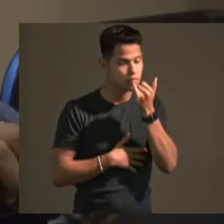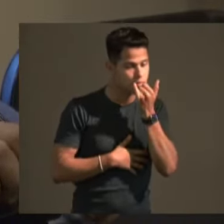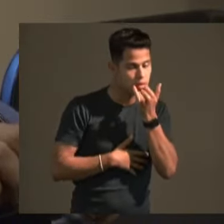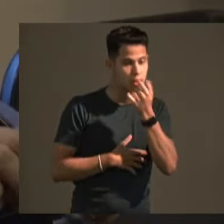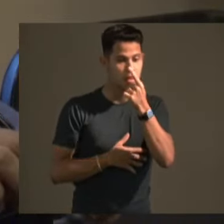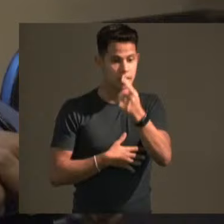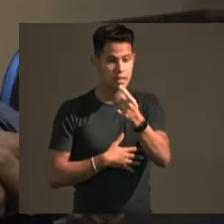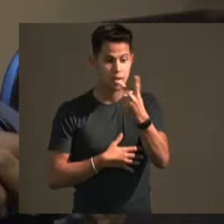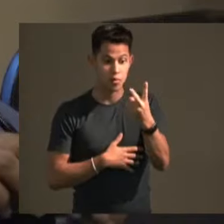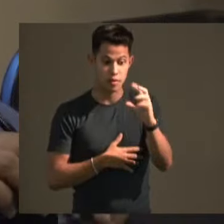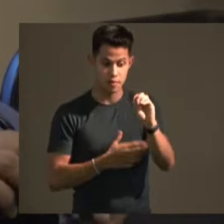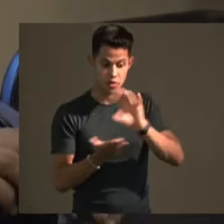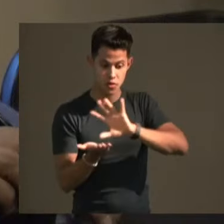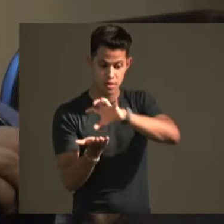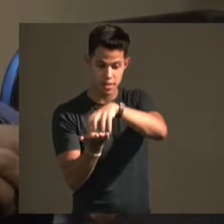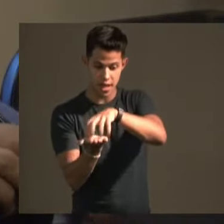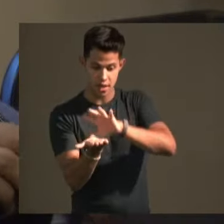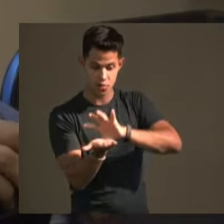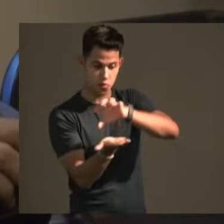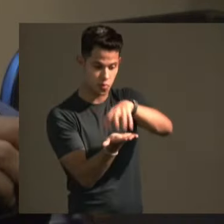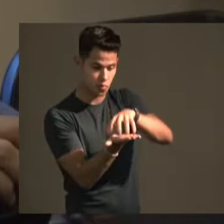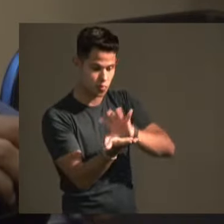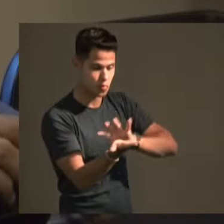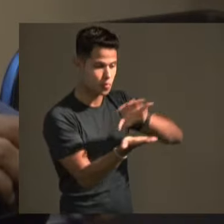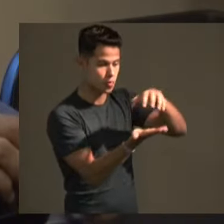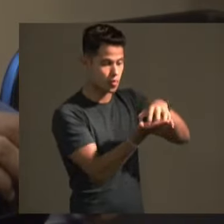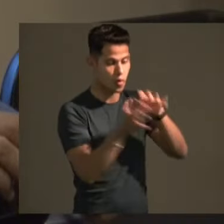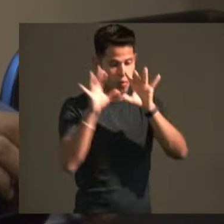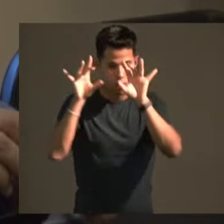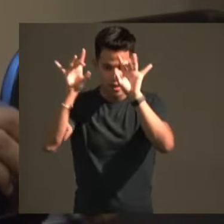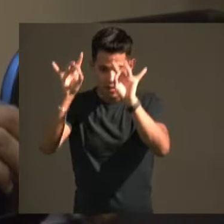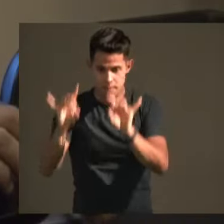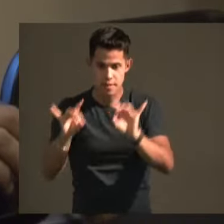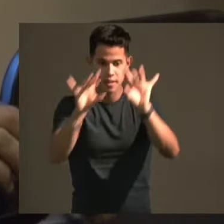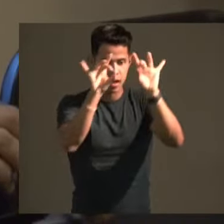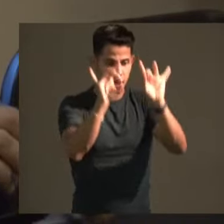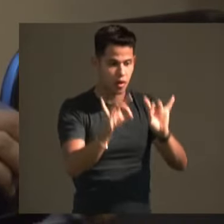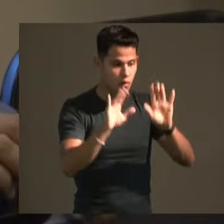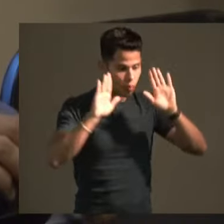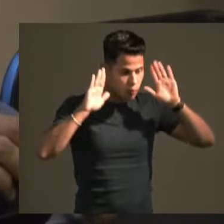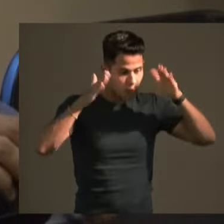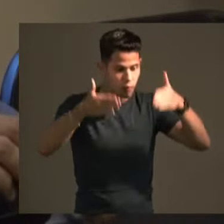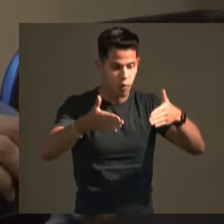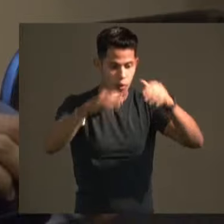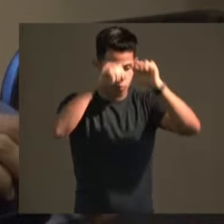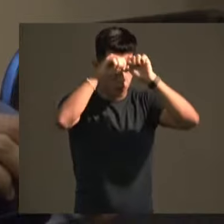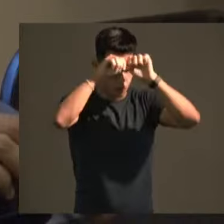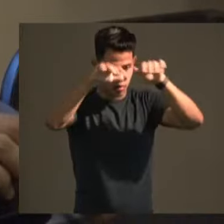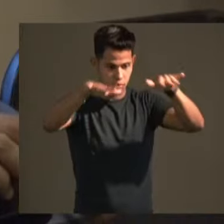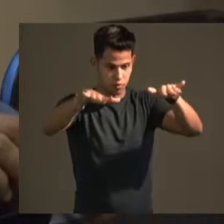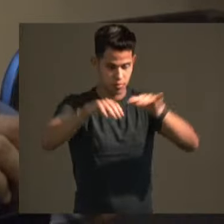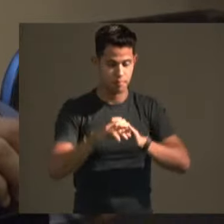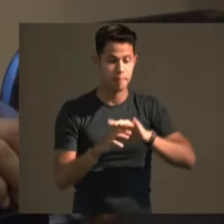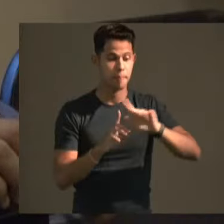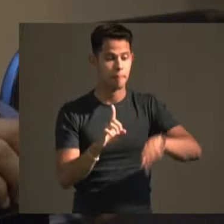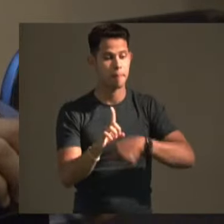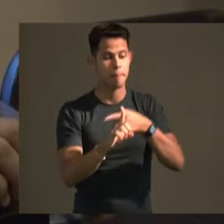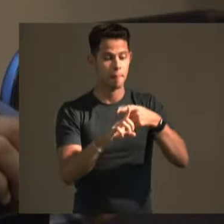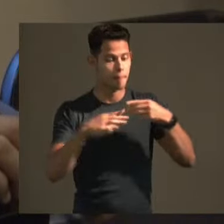120 centros especializados em autismo. Além disso, o Ministério da Saúde